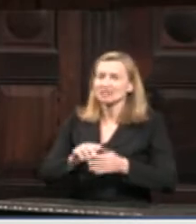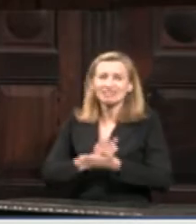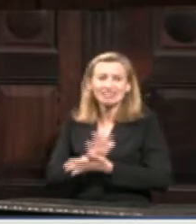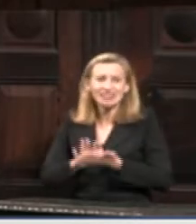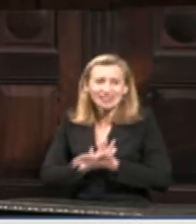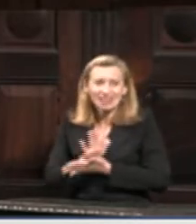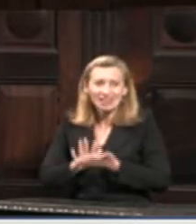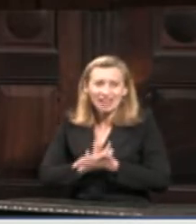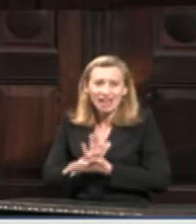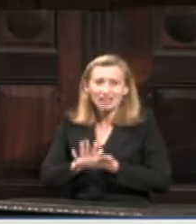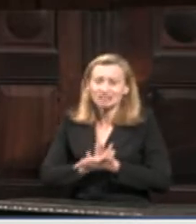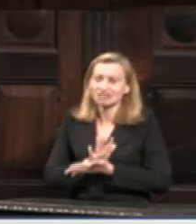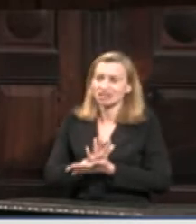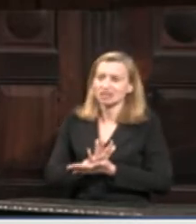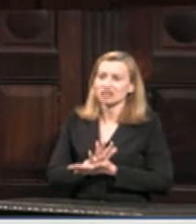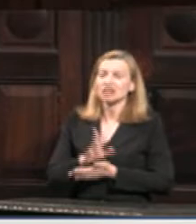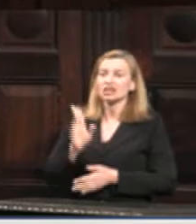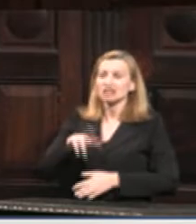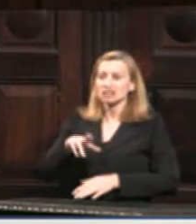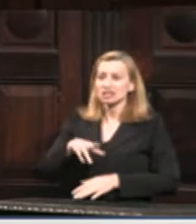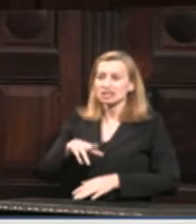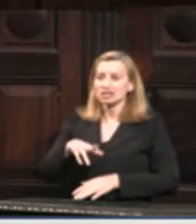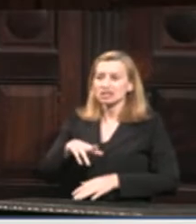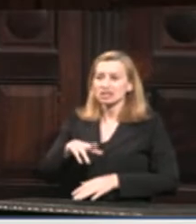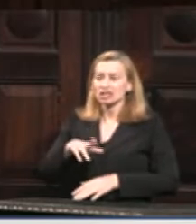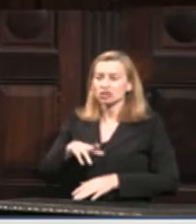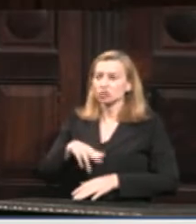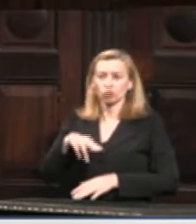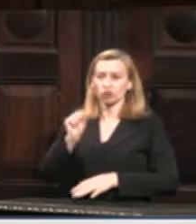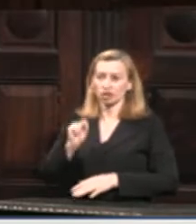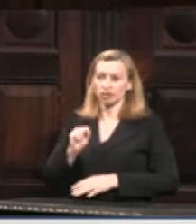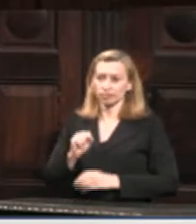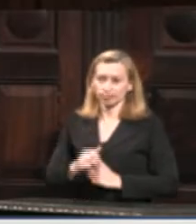gente legitimamente tem a primeira, a segunda, a terceira.